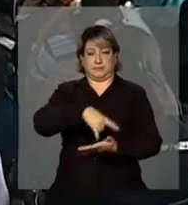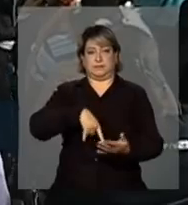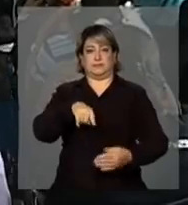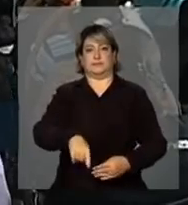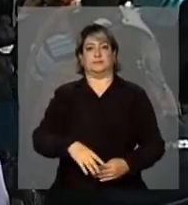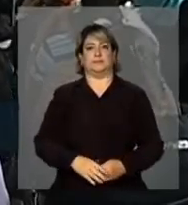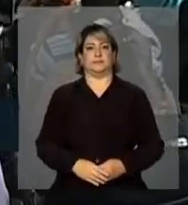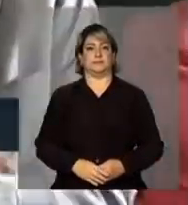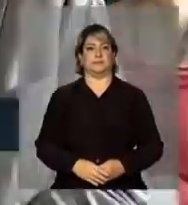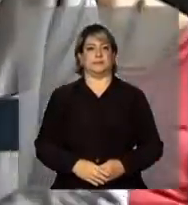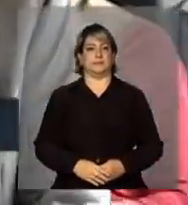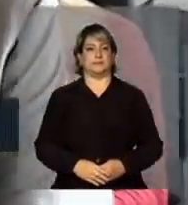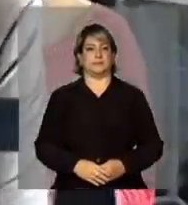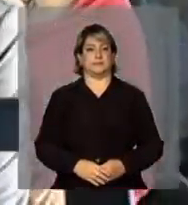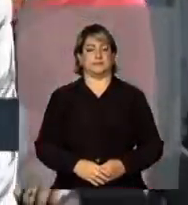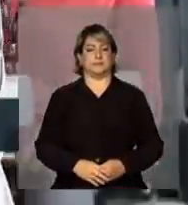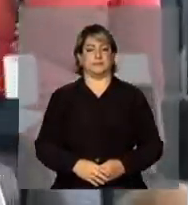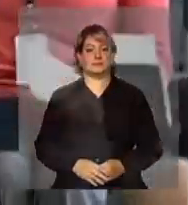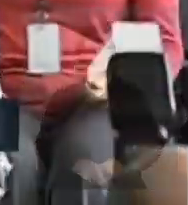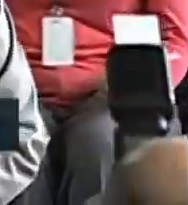Cardoso.